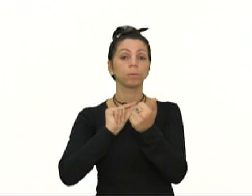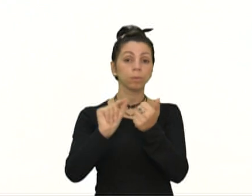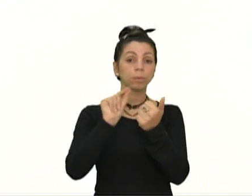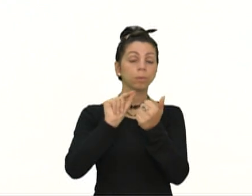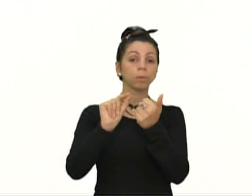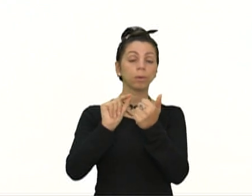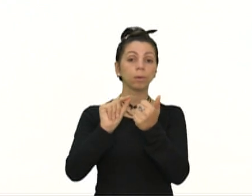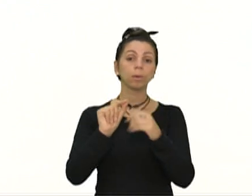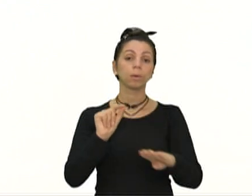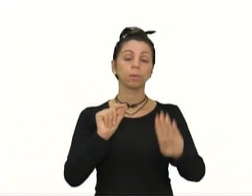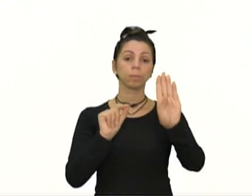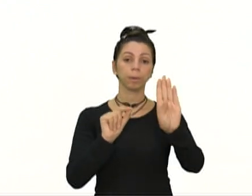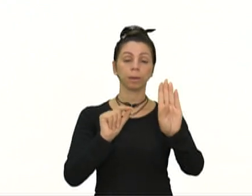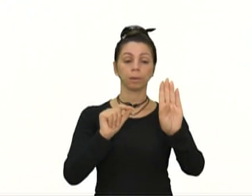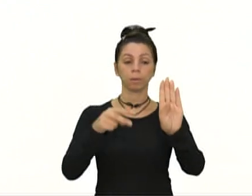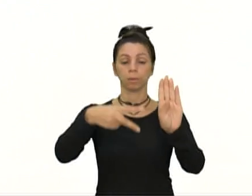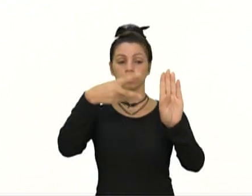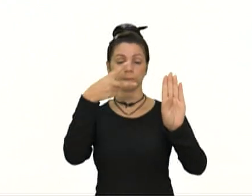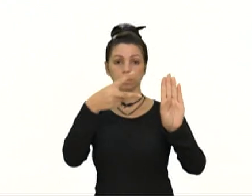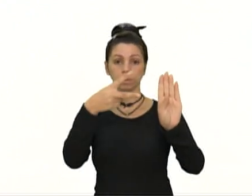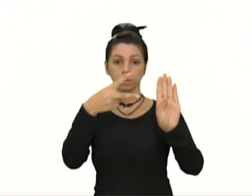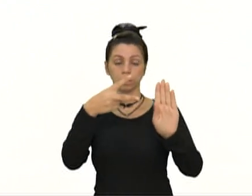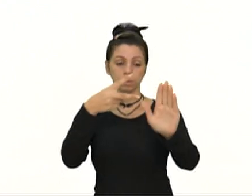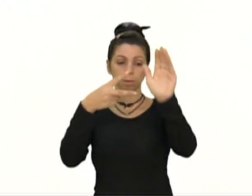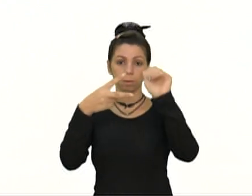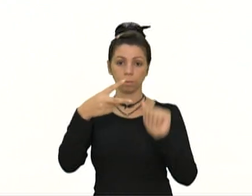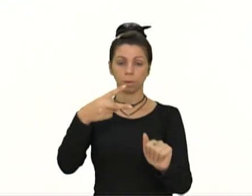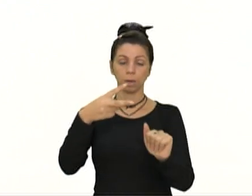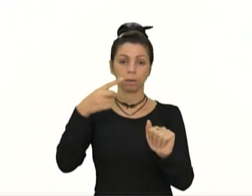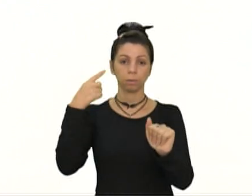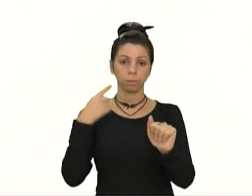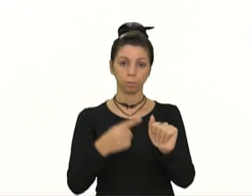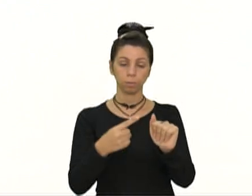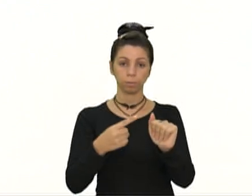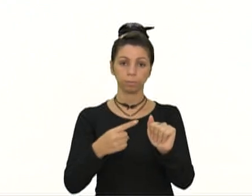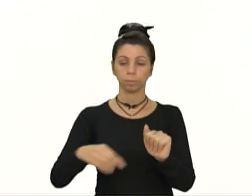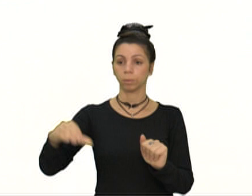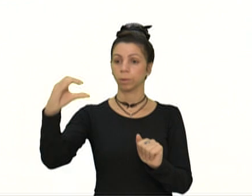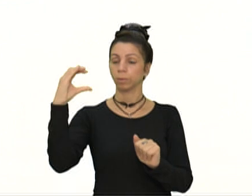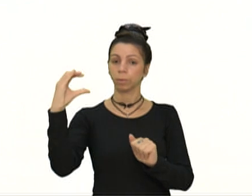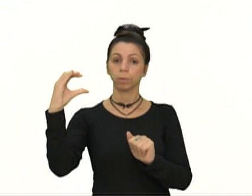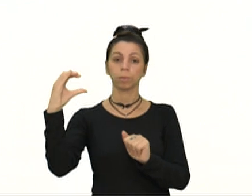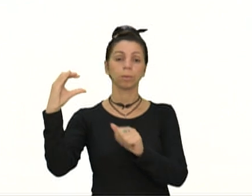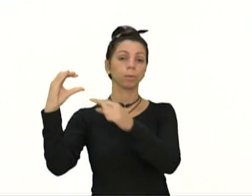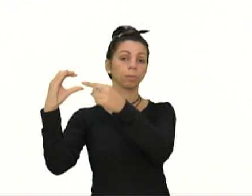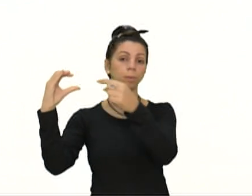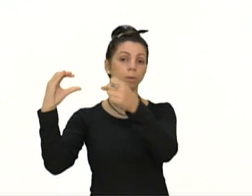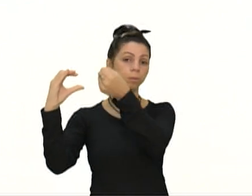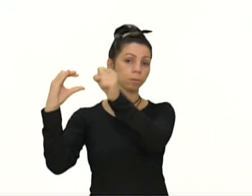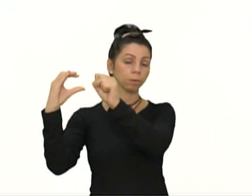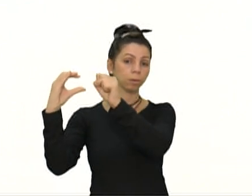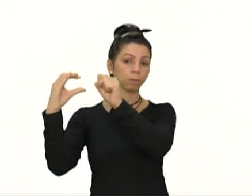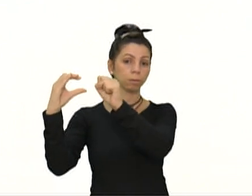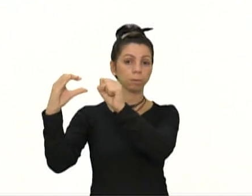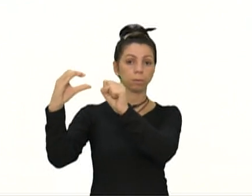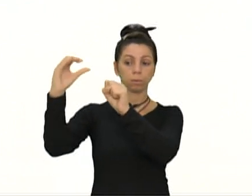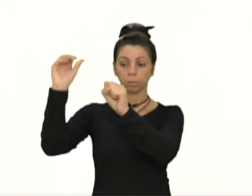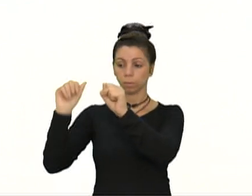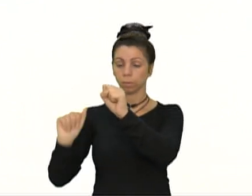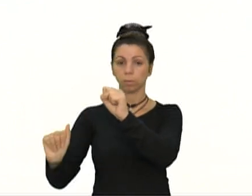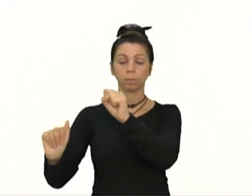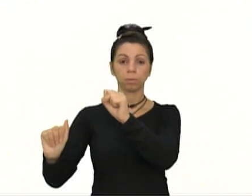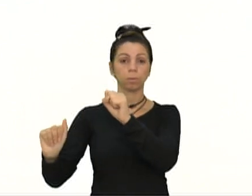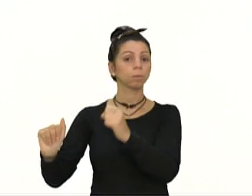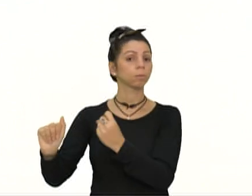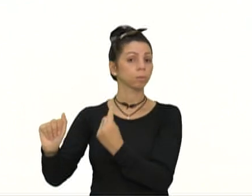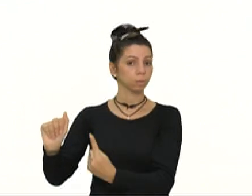do B, o 2, no lugar do A, o 1, no lugar do C, o menos 8 e no lugar do A, também da